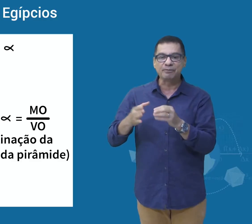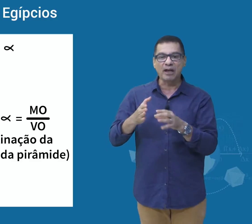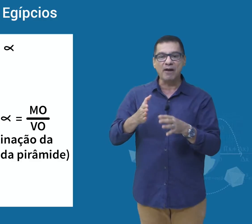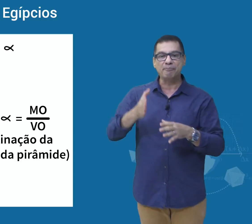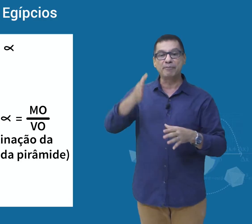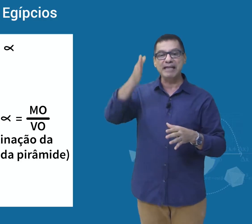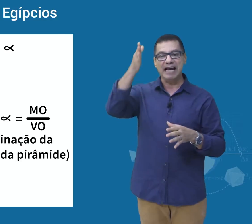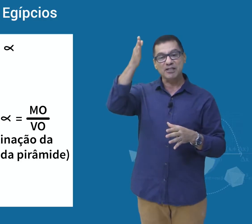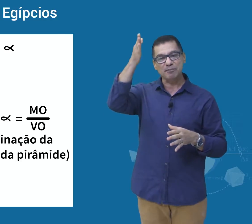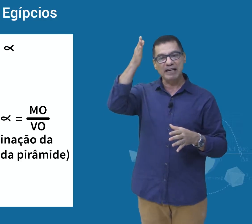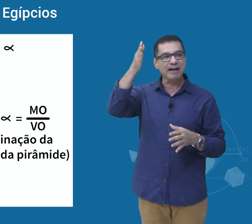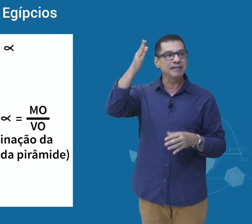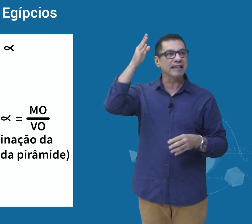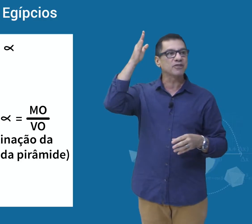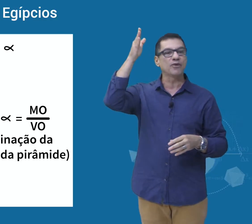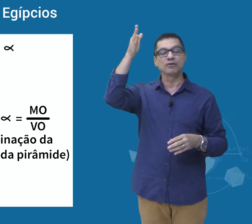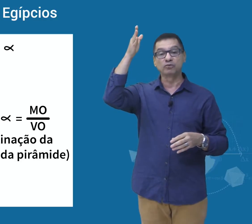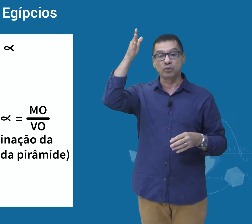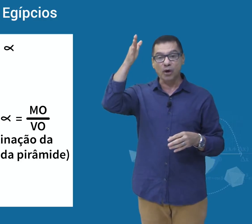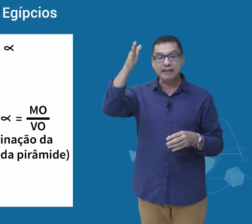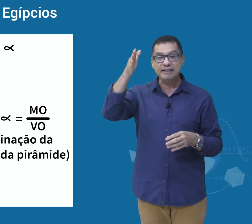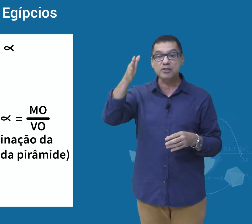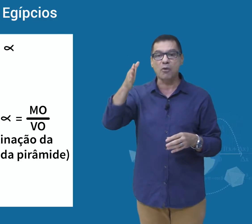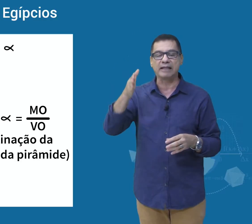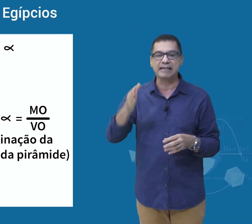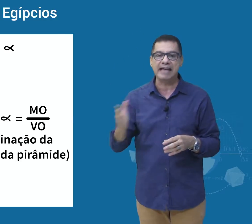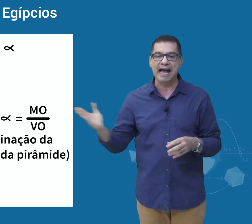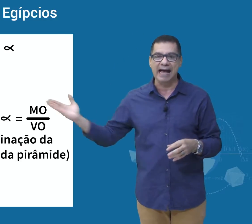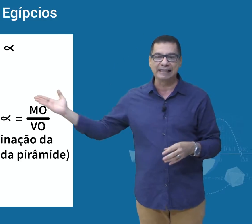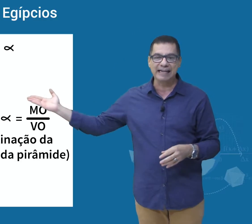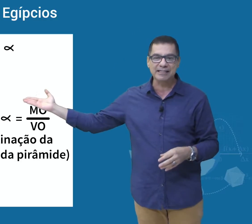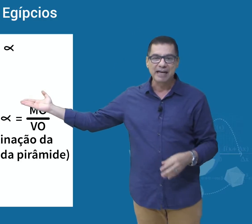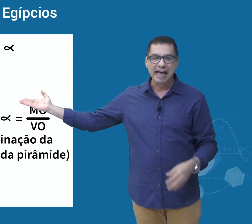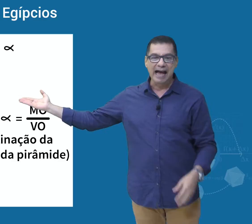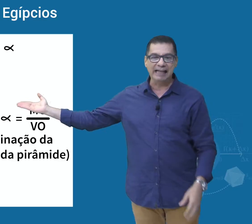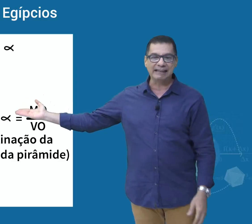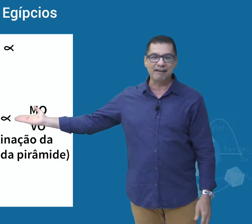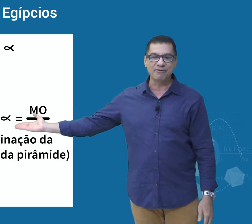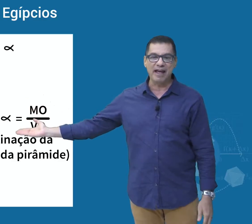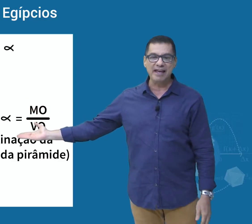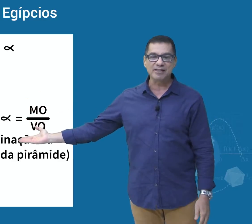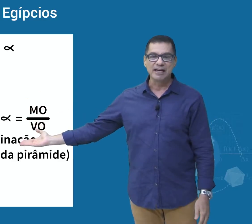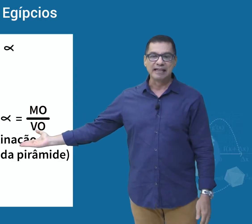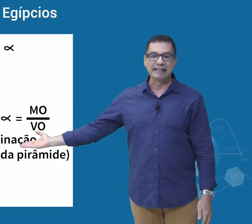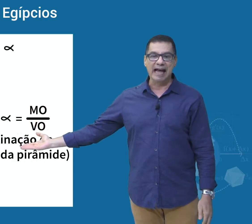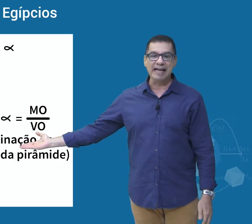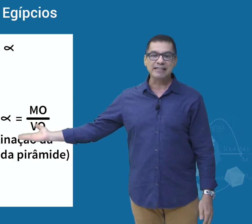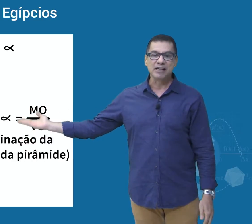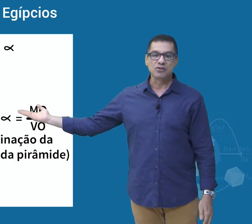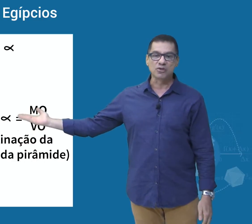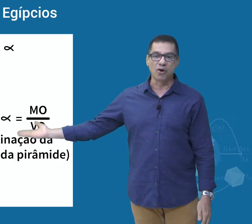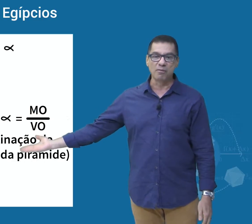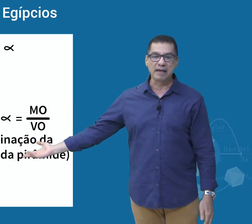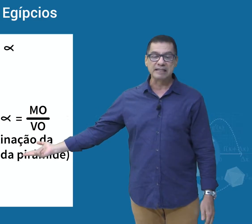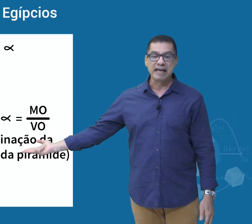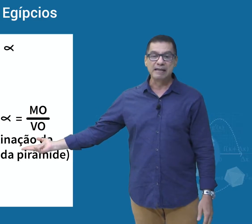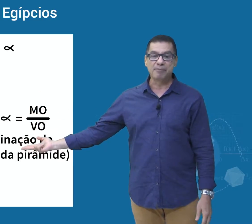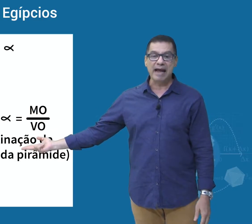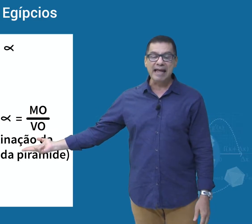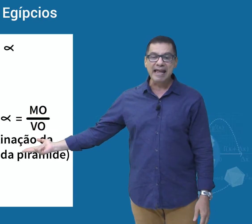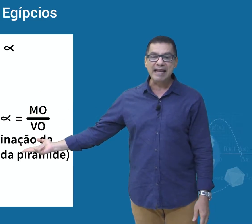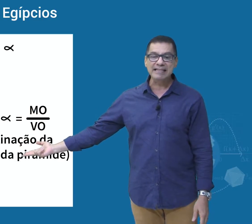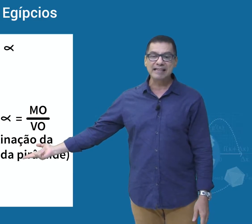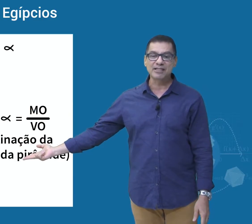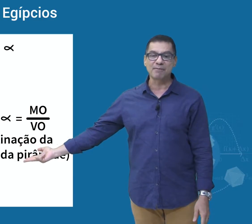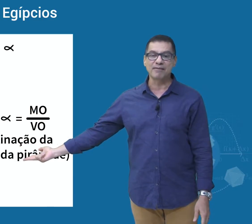cotangente. Então as pirâmides, elas foram todas esquadrinhadas através das sombras. E